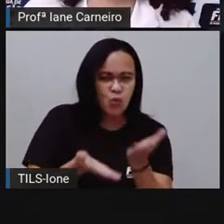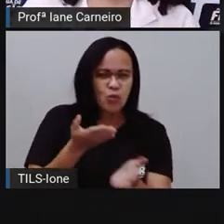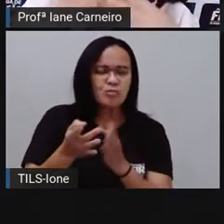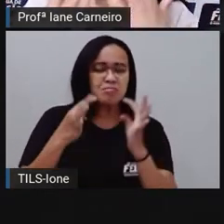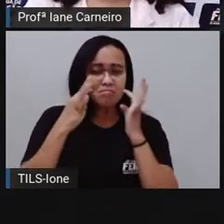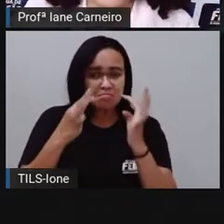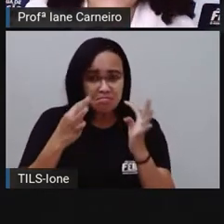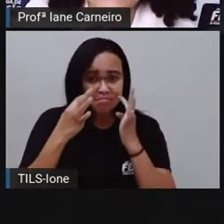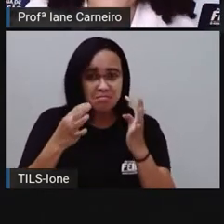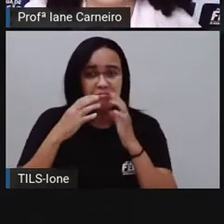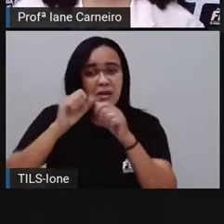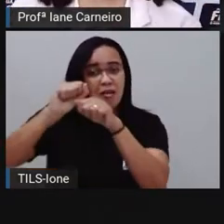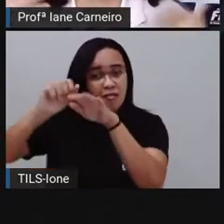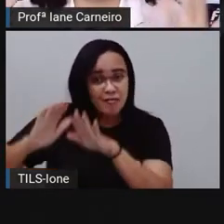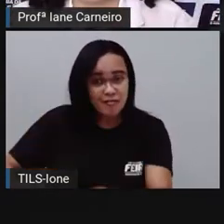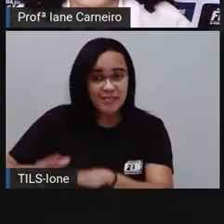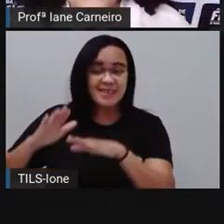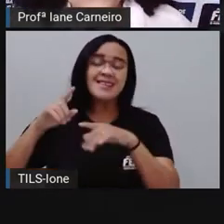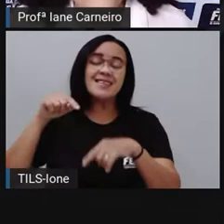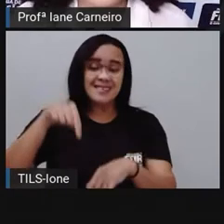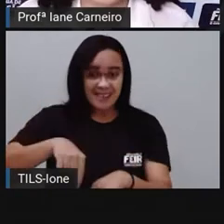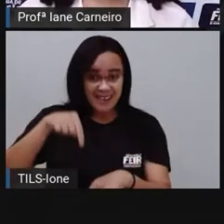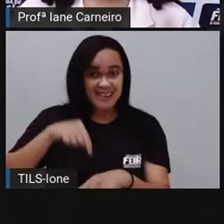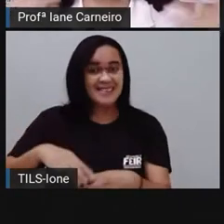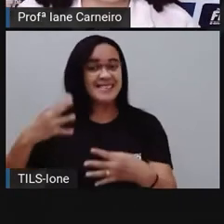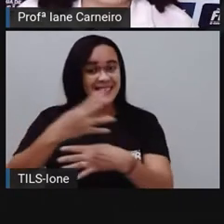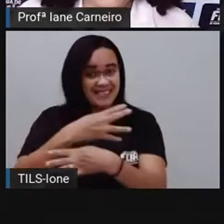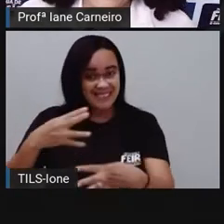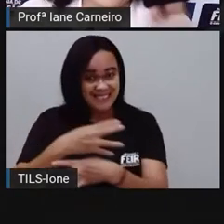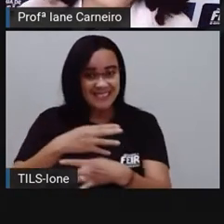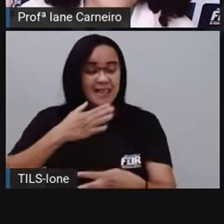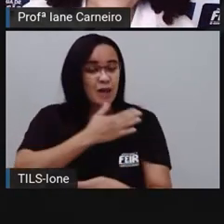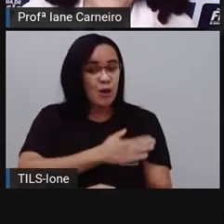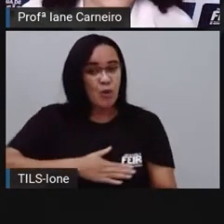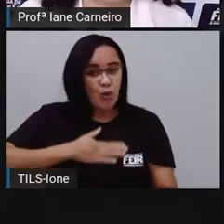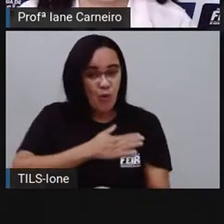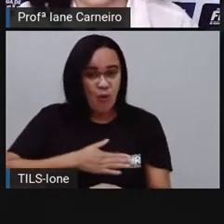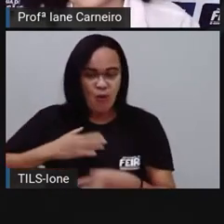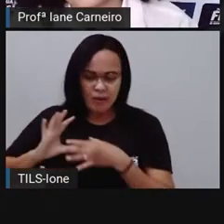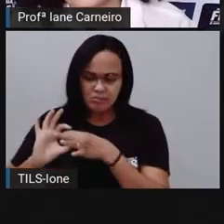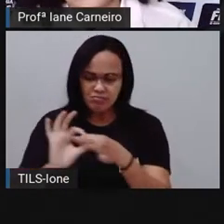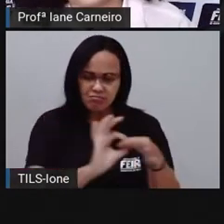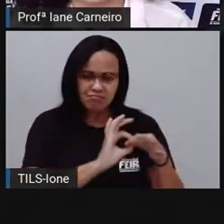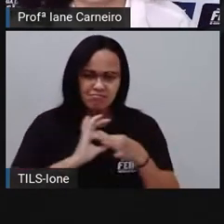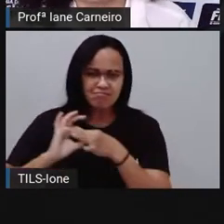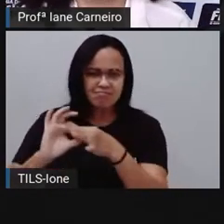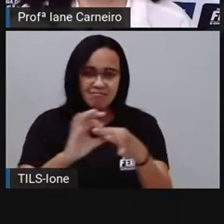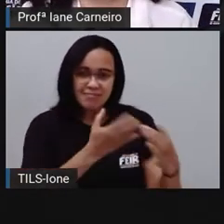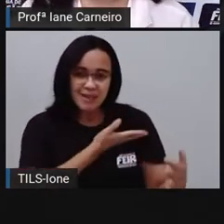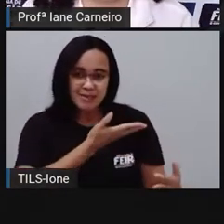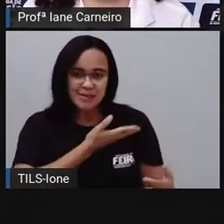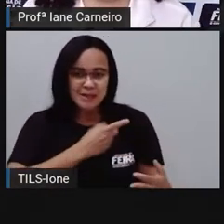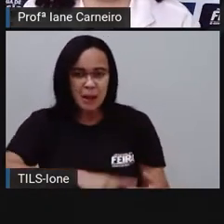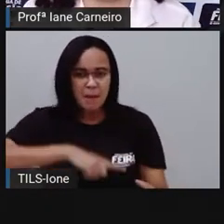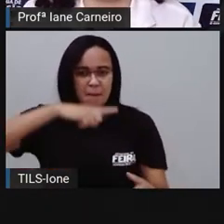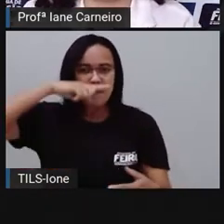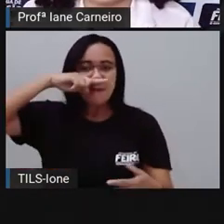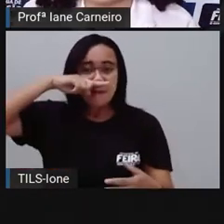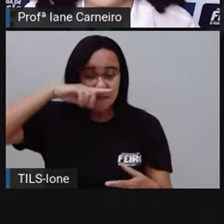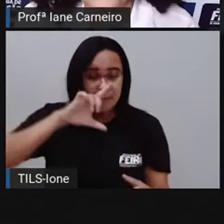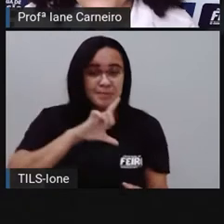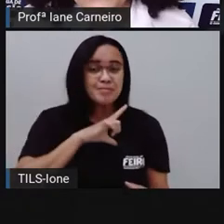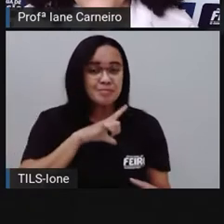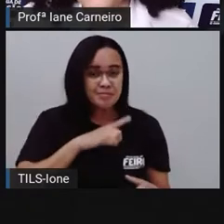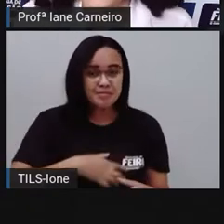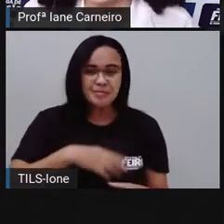cidade, gosta do clima, gosta das pessoas, né, cria laços de amizade aqui em nossa cidade, né, então